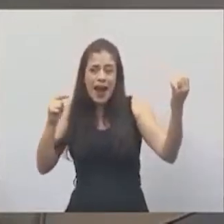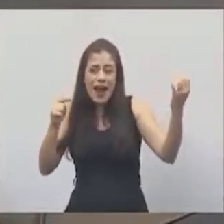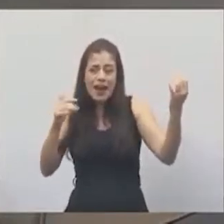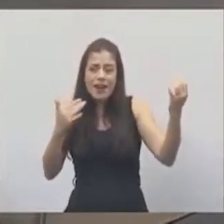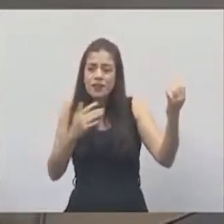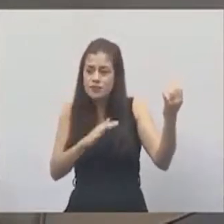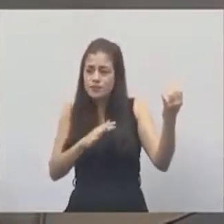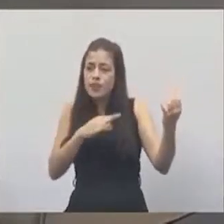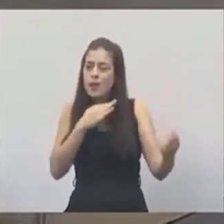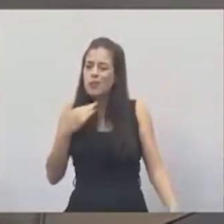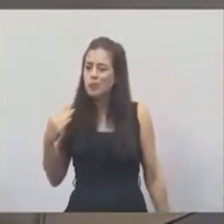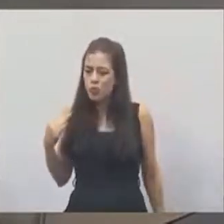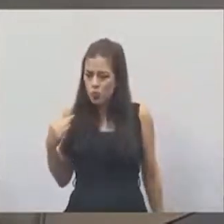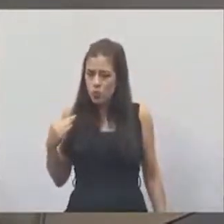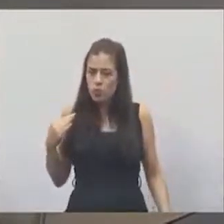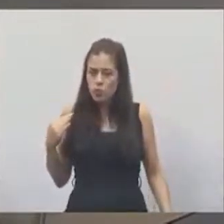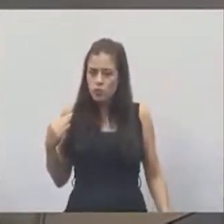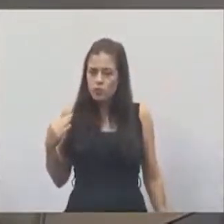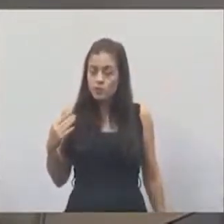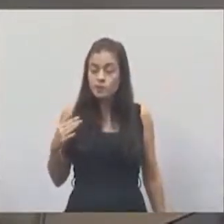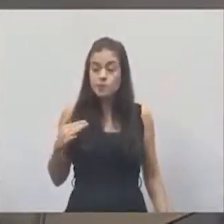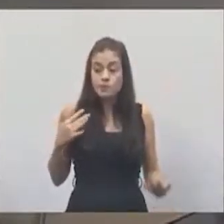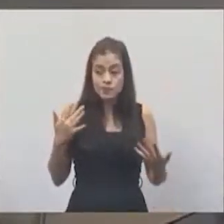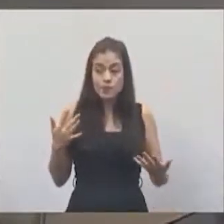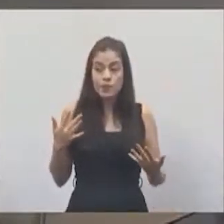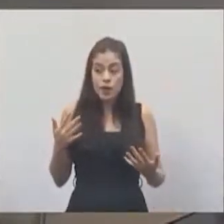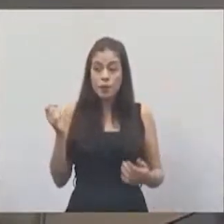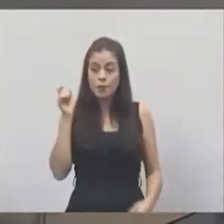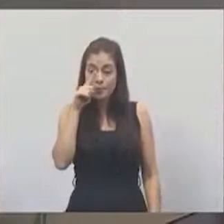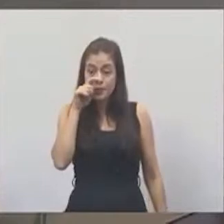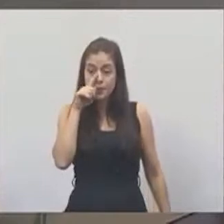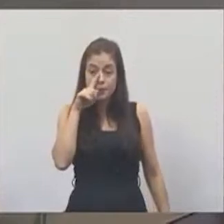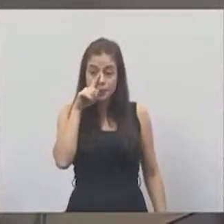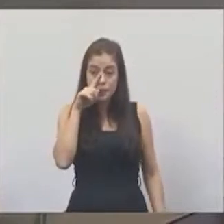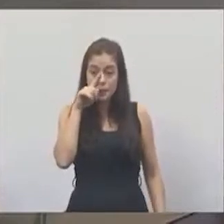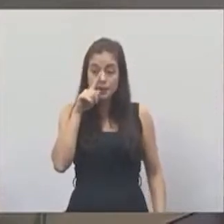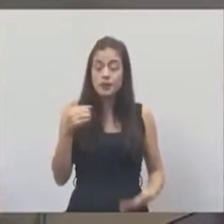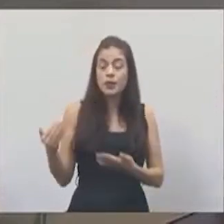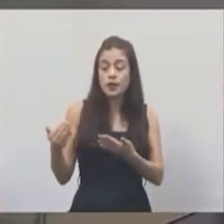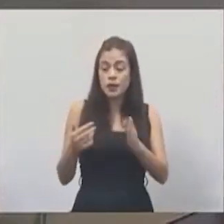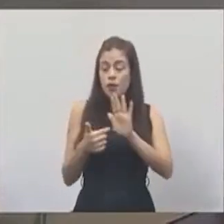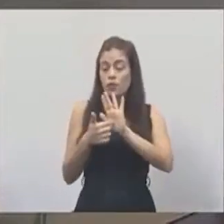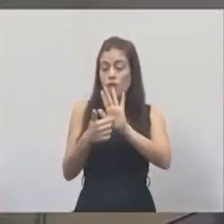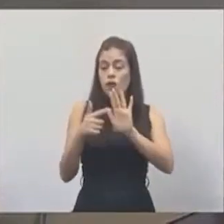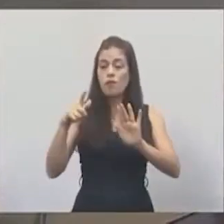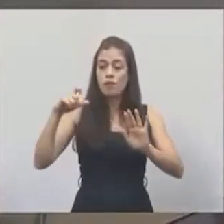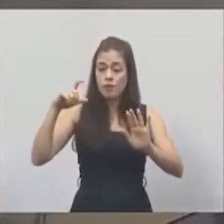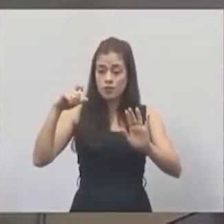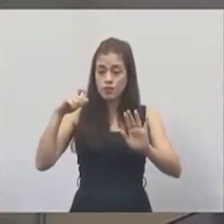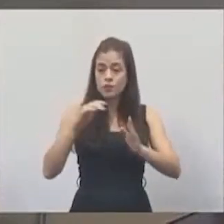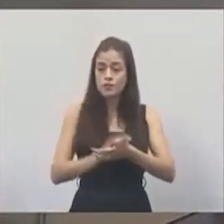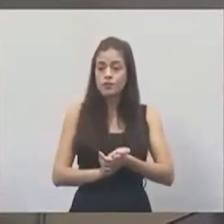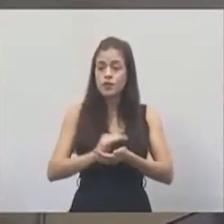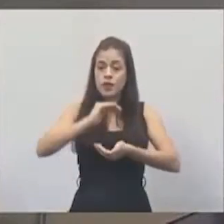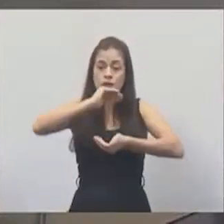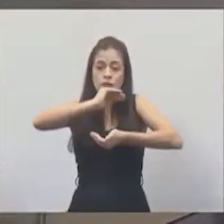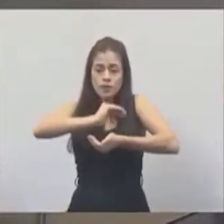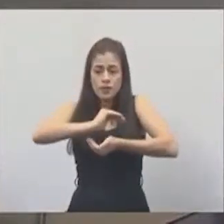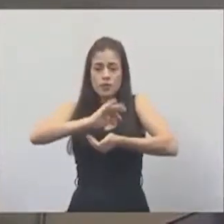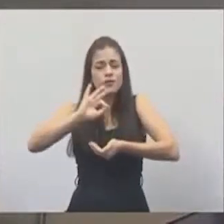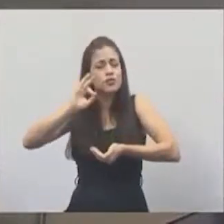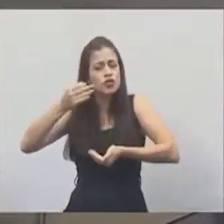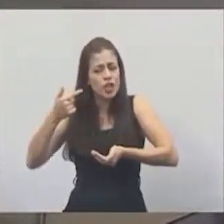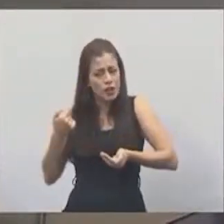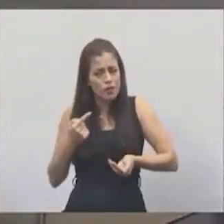manga. Aqui está outra foto aqui, ó. Estou mostrando aqui. A Defesa Civil já esteve também